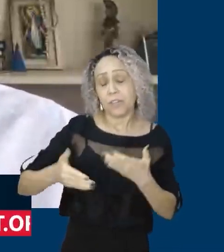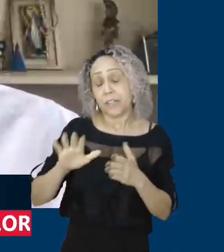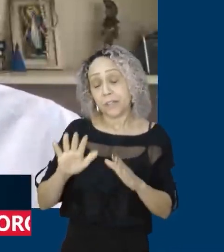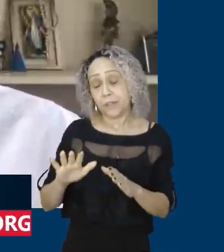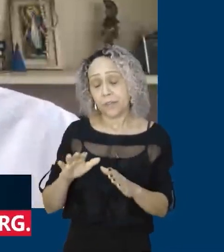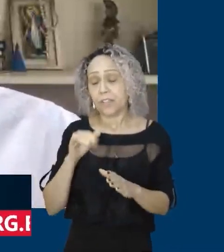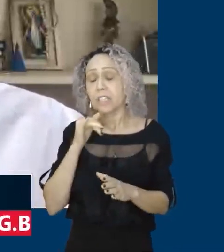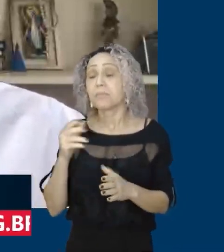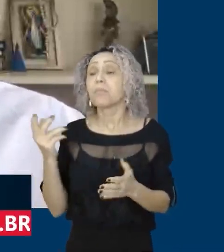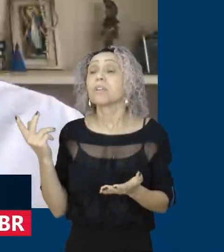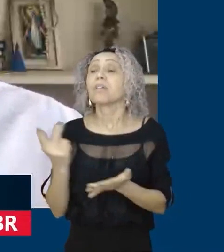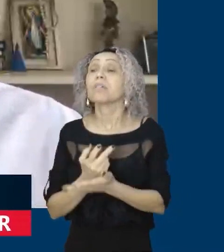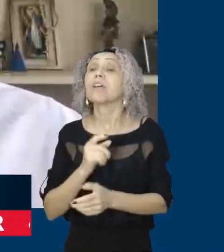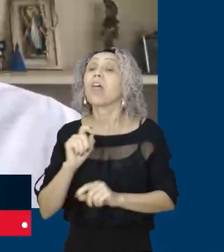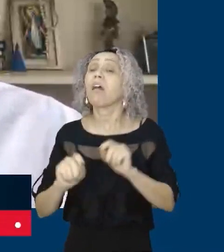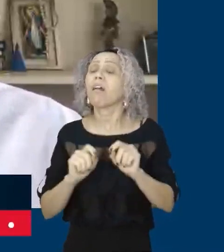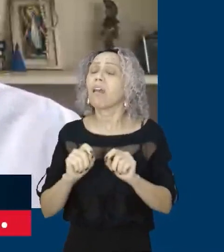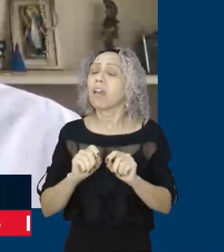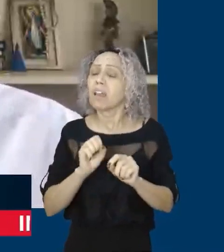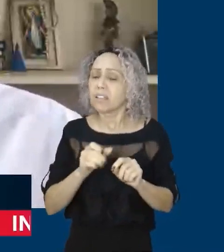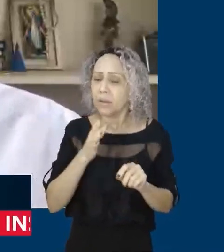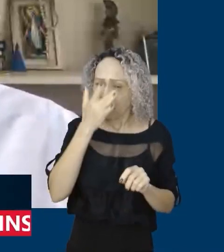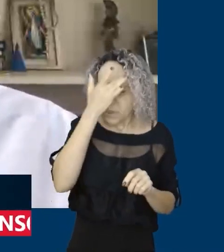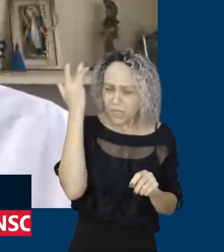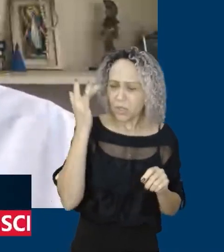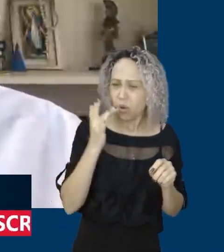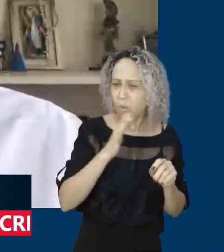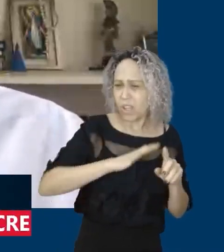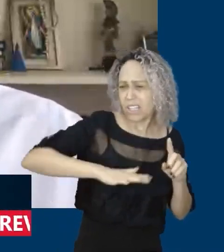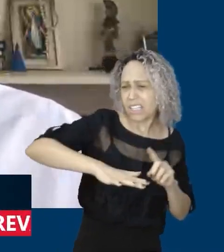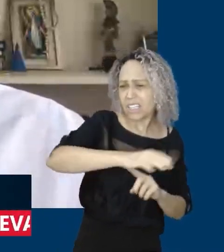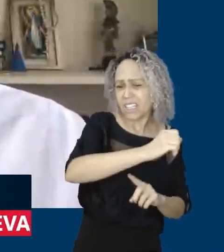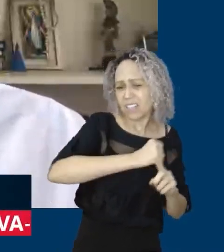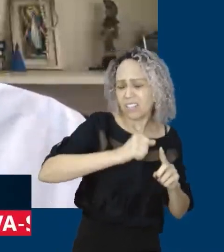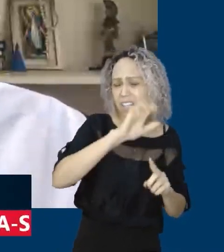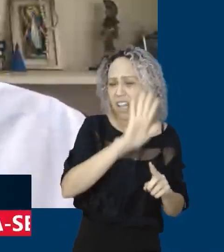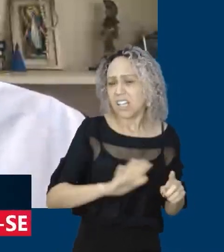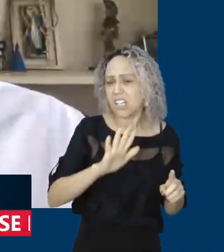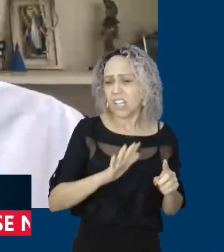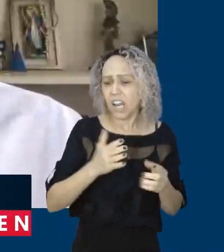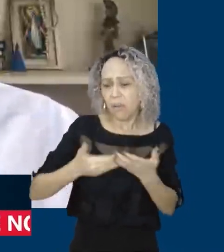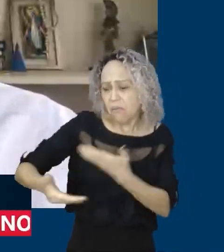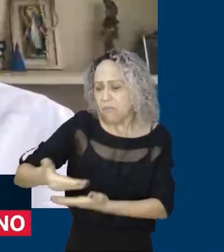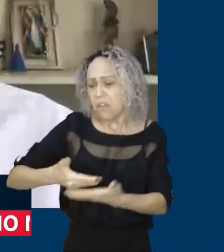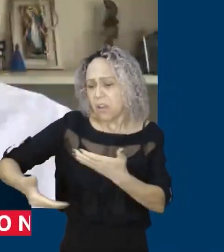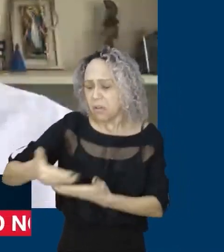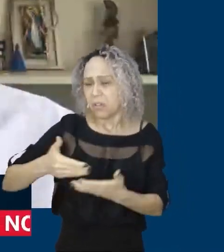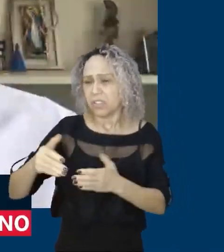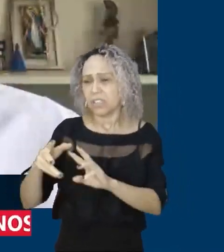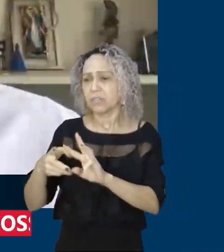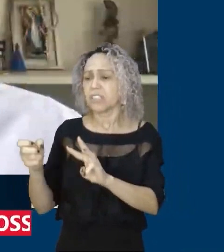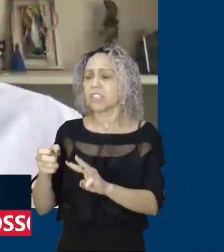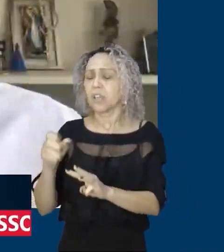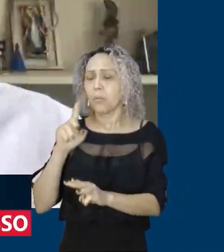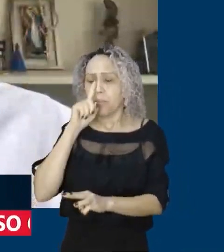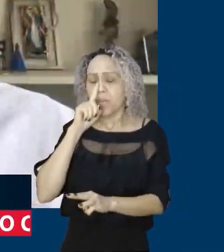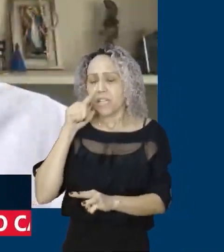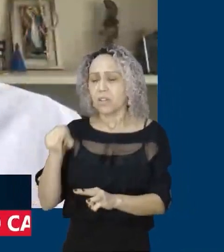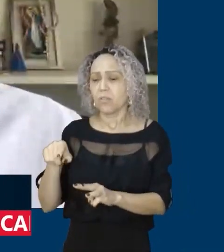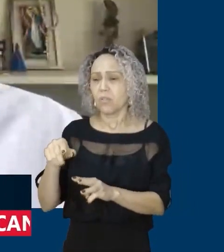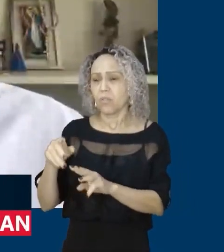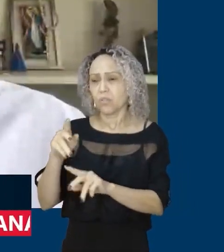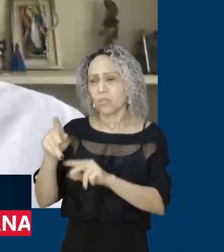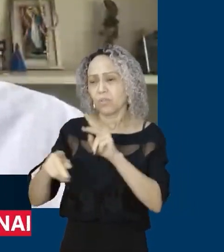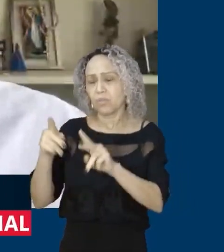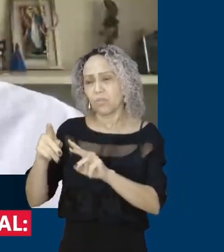povos indígenas. Existe a possibilidade nesse projeto de cultivo de plantas transgênicas